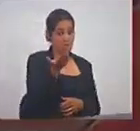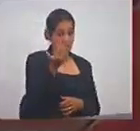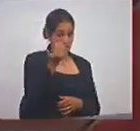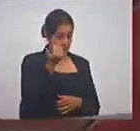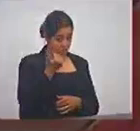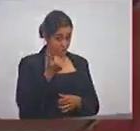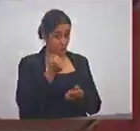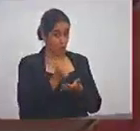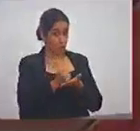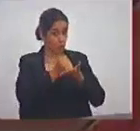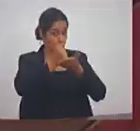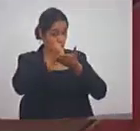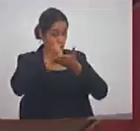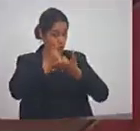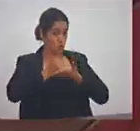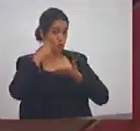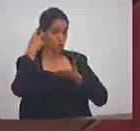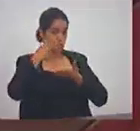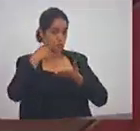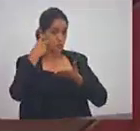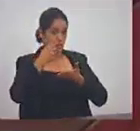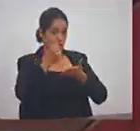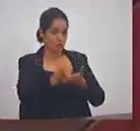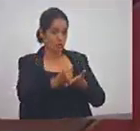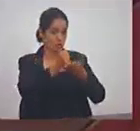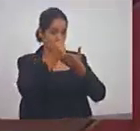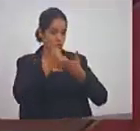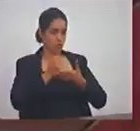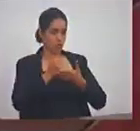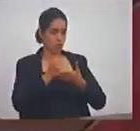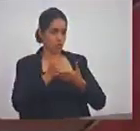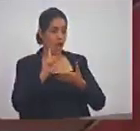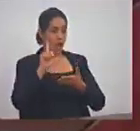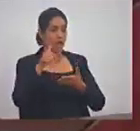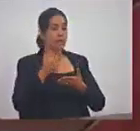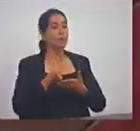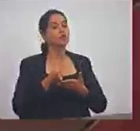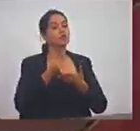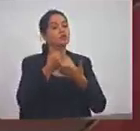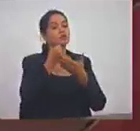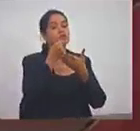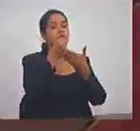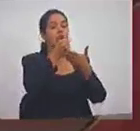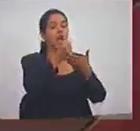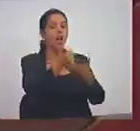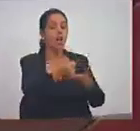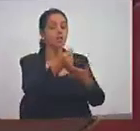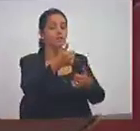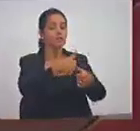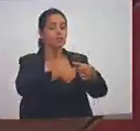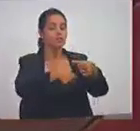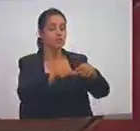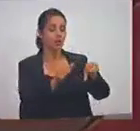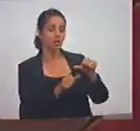dentro da prefeitura como secretário e trago alguém da minha base. E trago alguém da minha base, que é do Solidariedade, que vai votar junto comigo